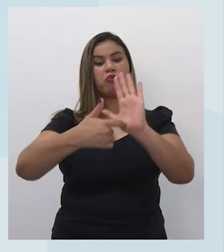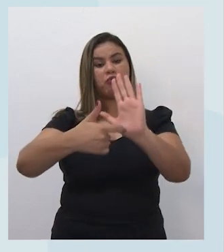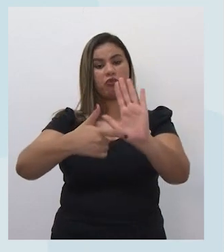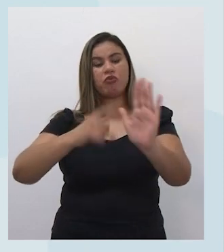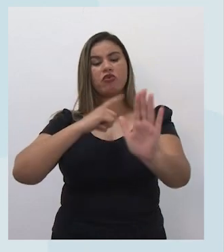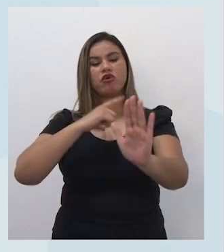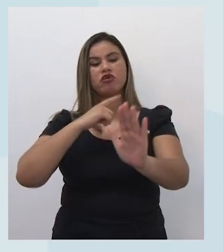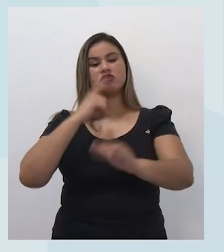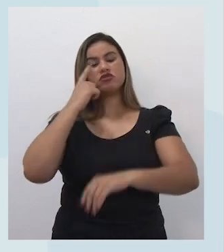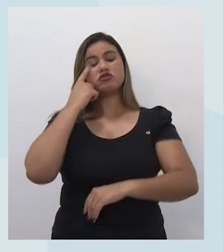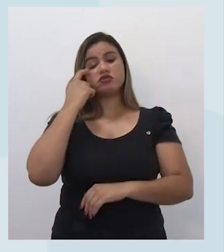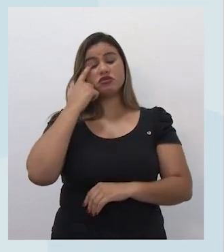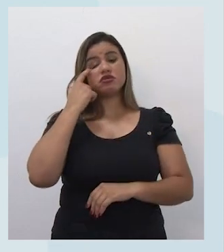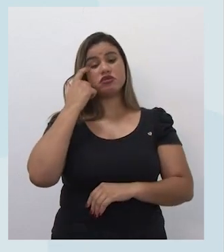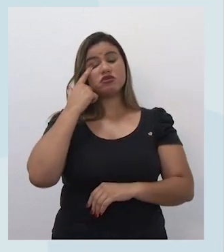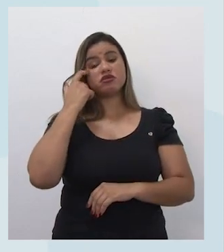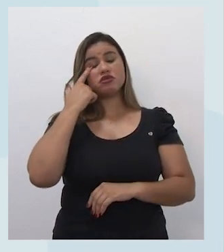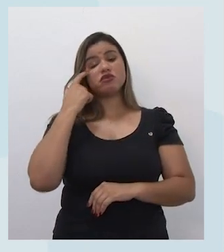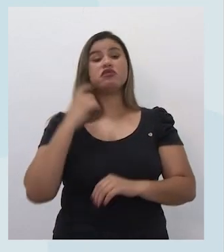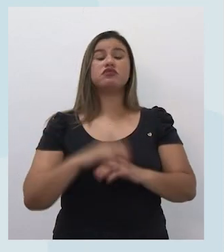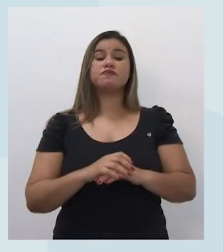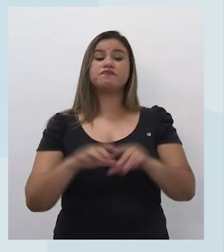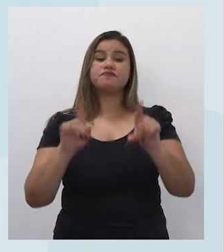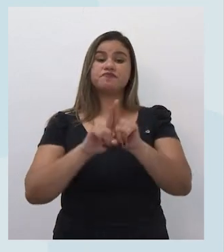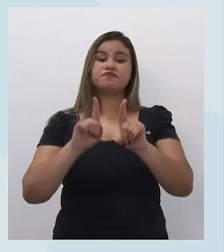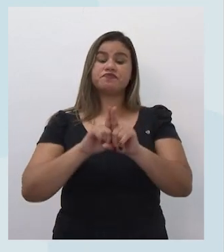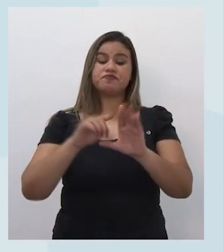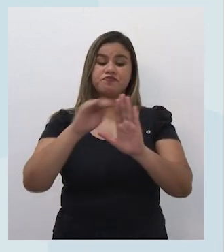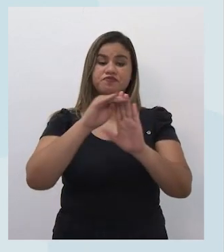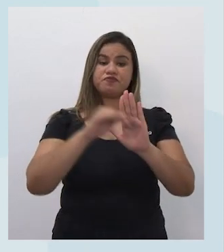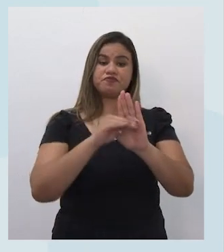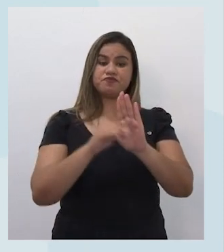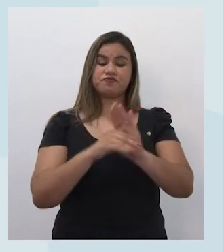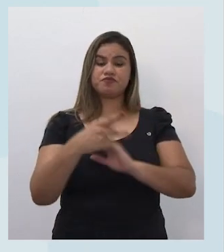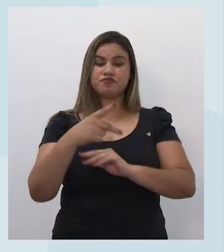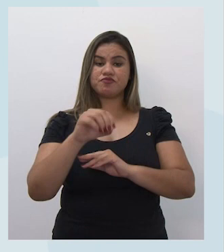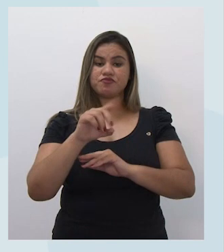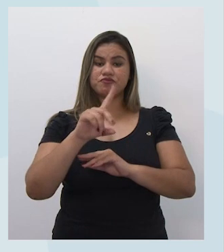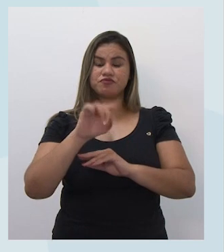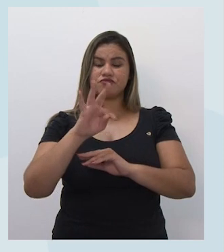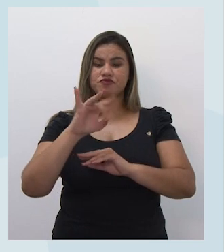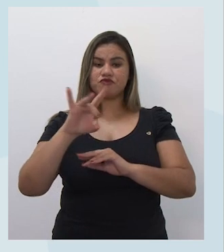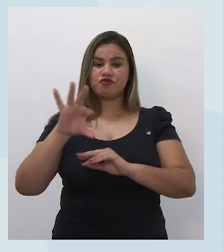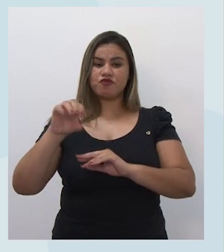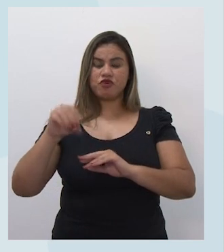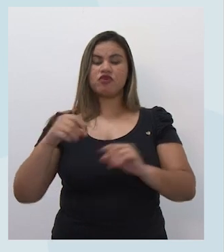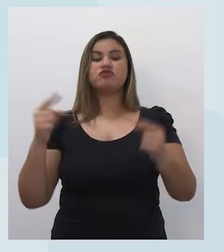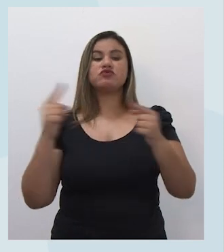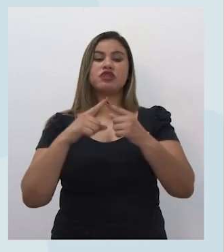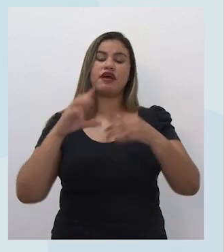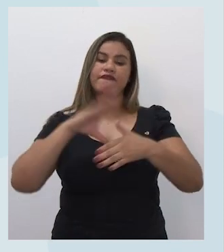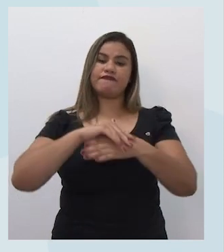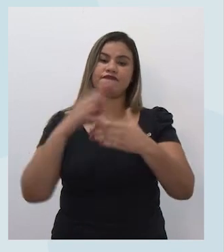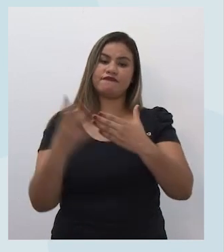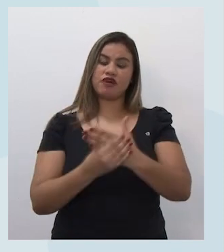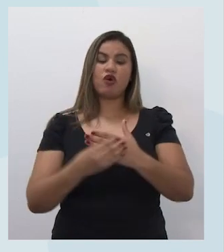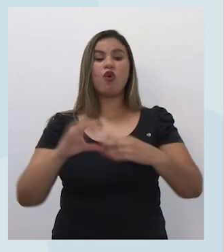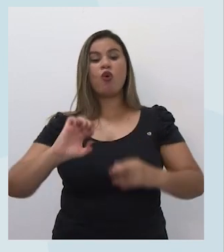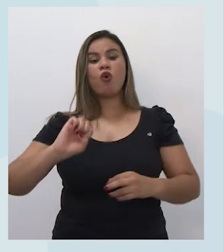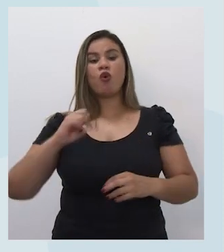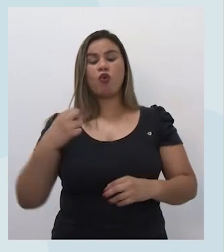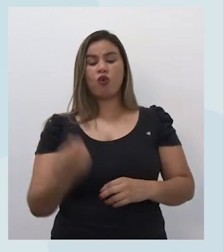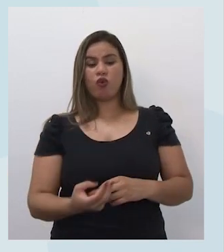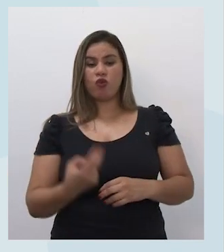produções, né? E lembrando que a elaboração desse portfólio ela pode ser feita, né, tanto de forma física quanto